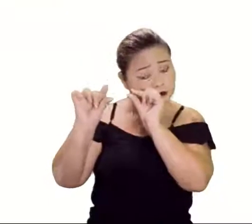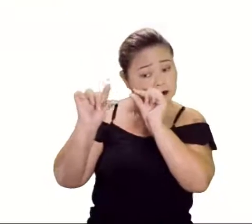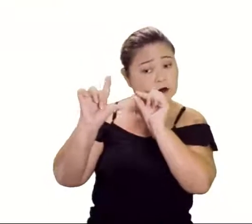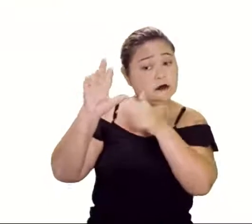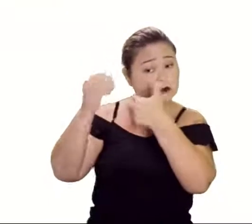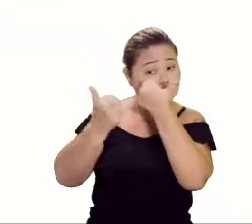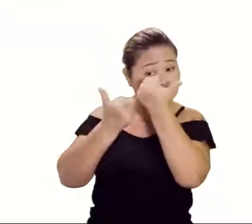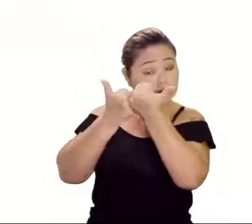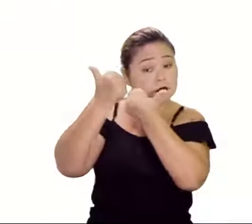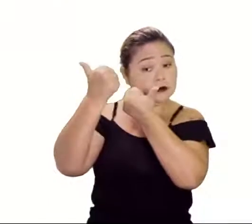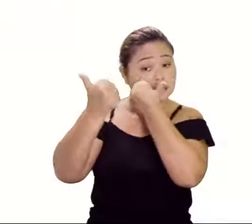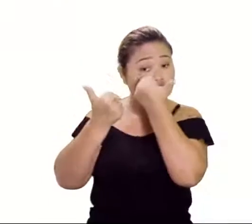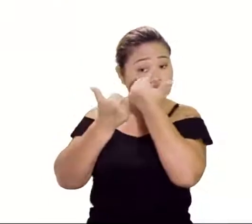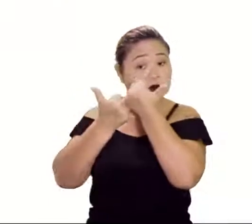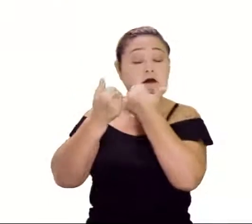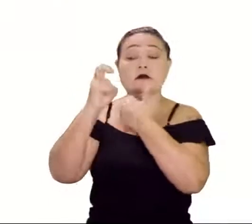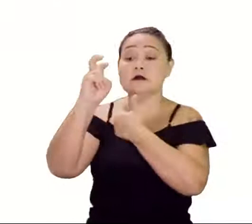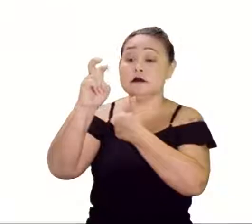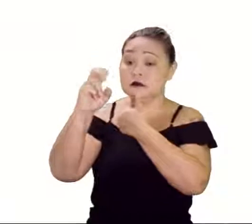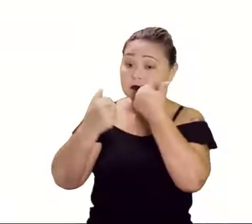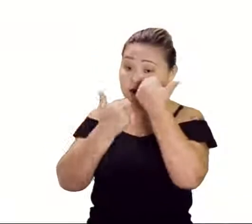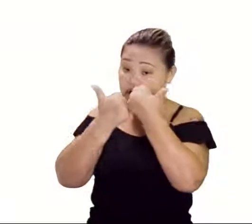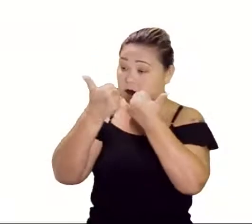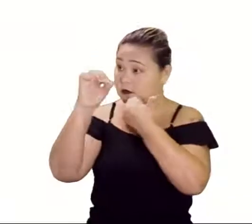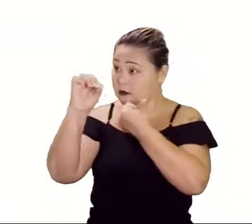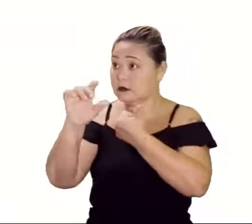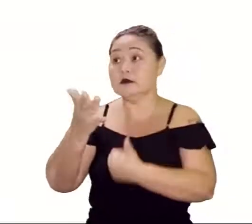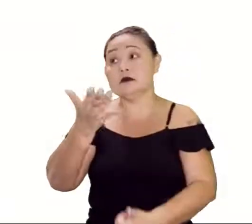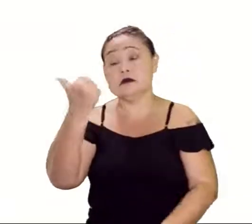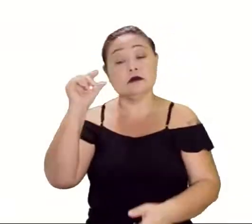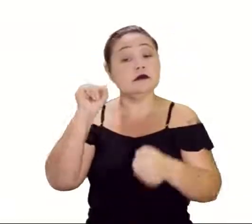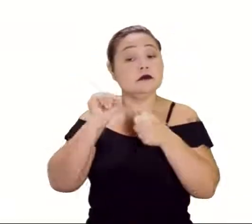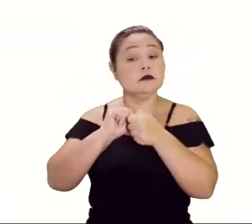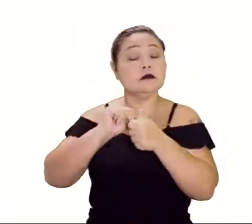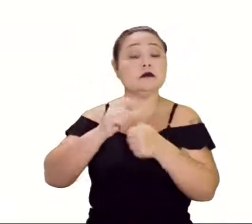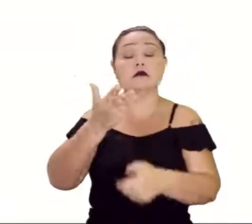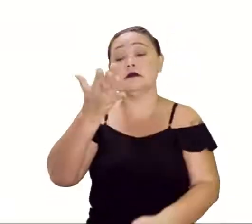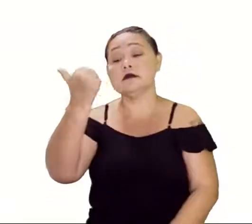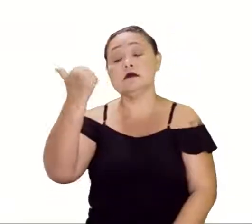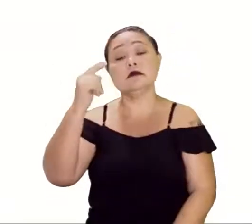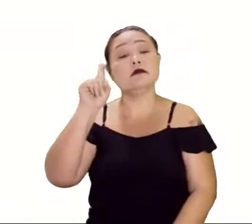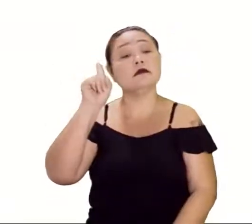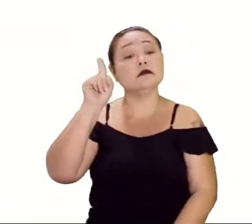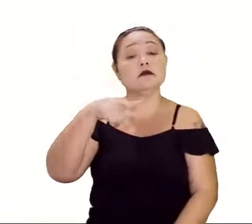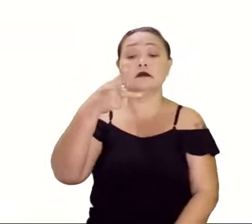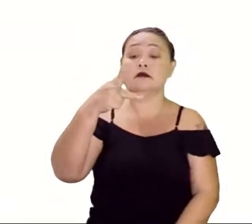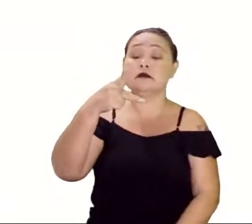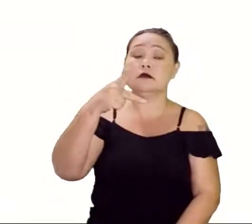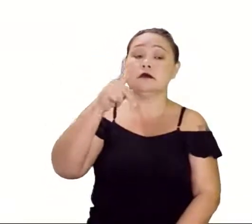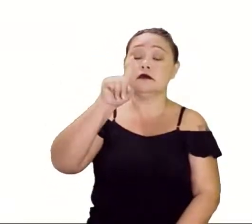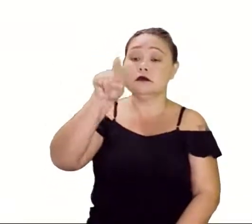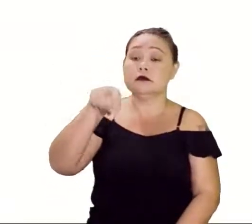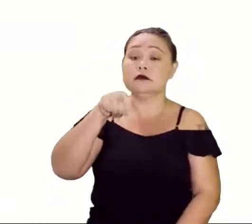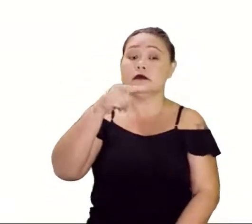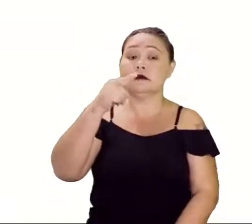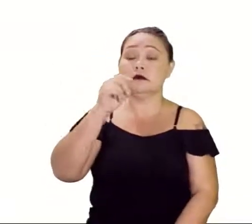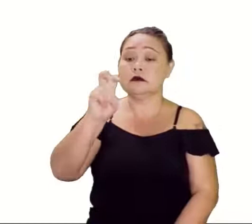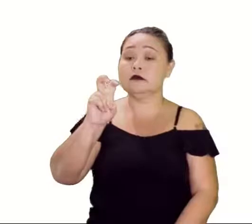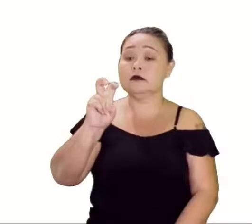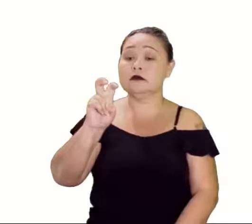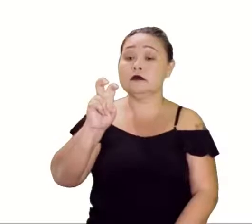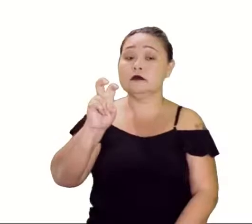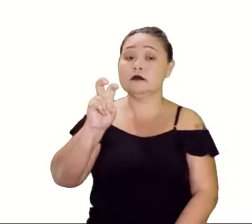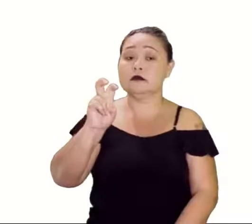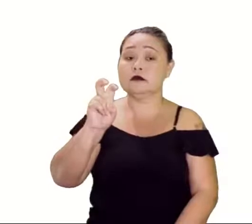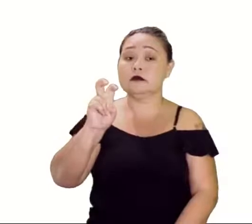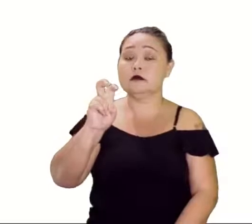ter que substituir o t por 5 e por 10. Vamos fazer? Vamos lá. Então vamos lá. Quando o P do valor 5, né?